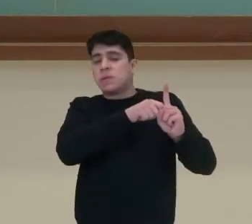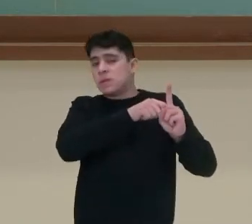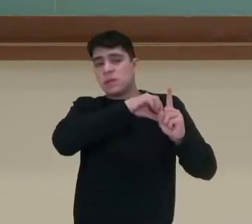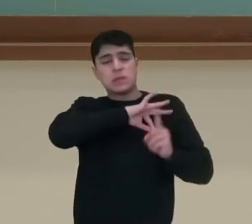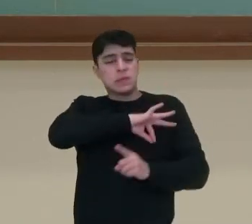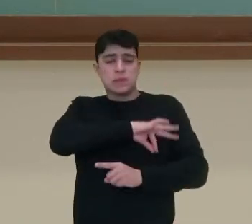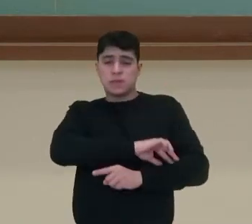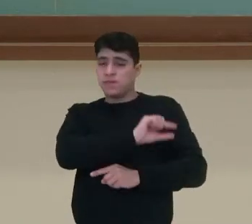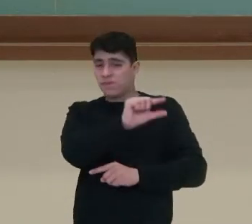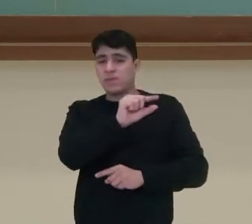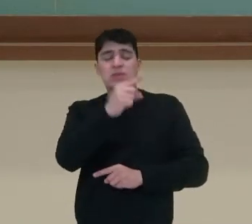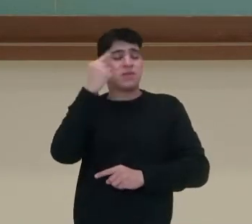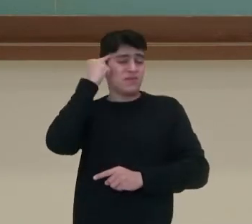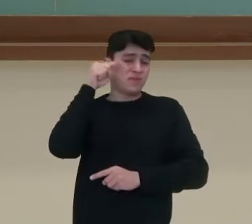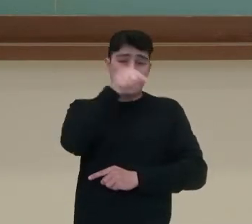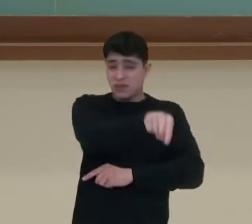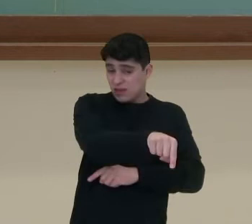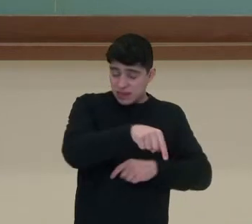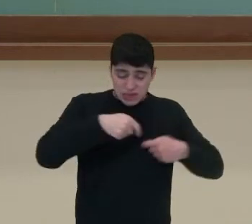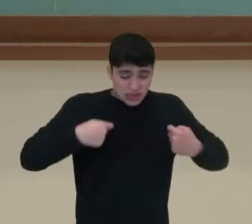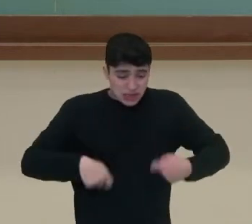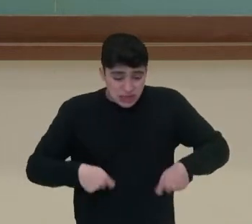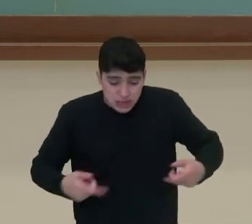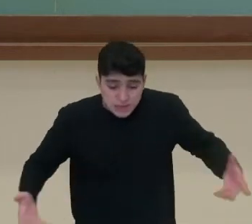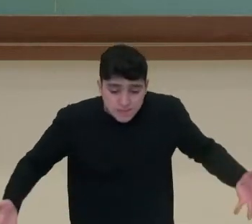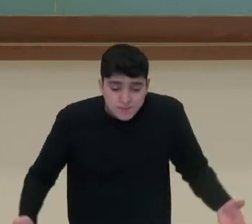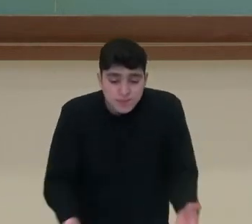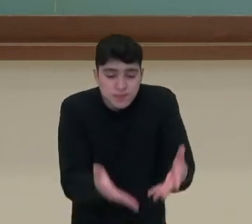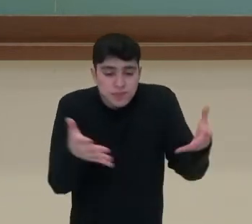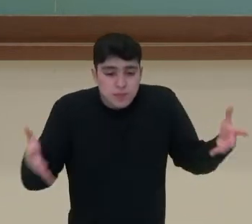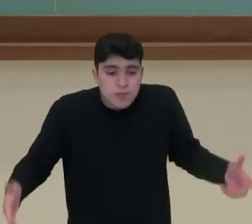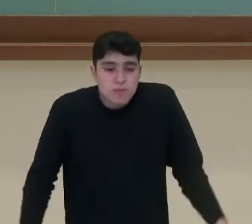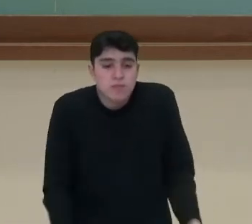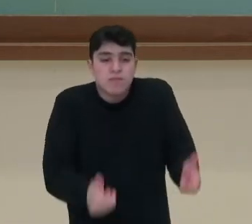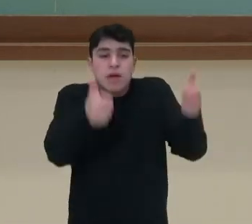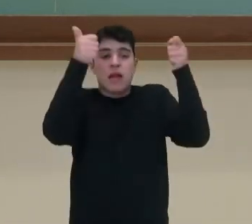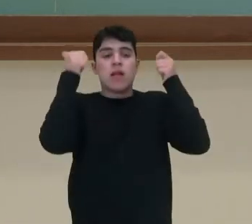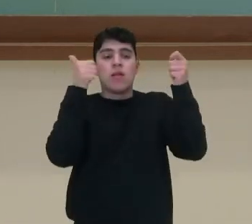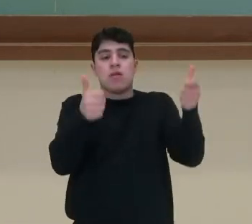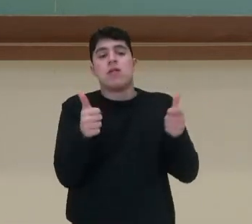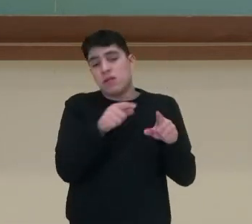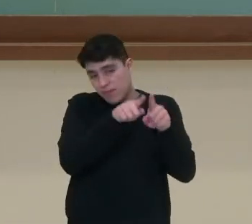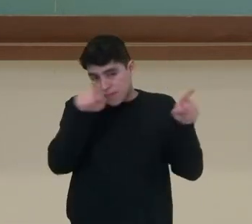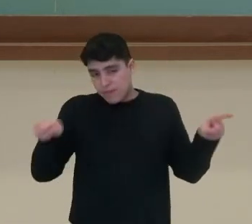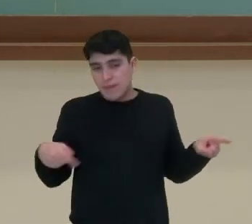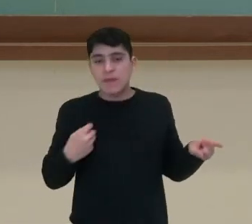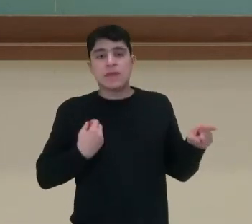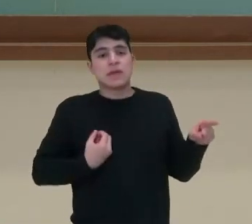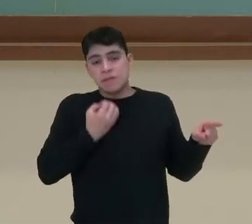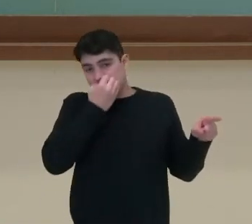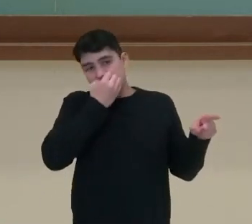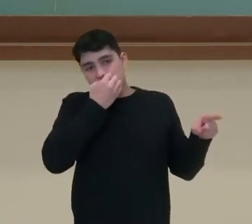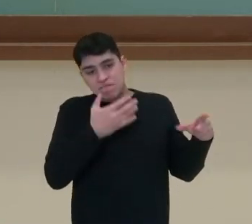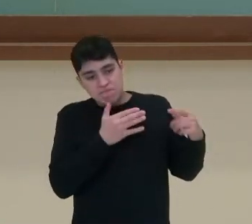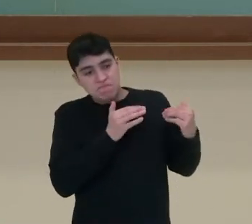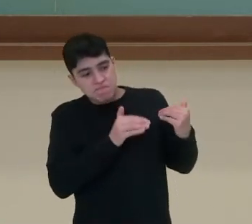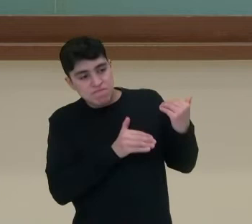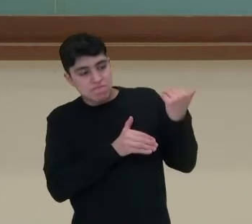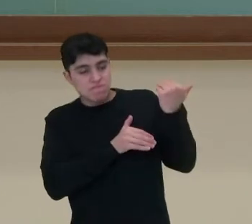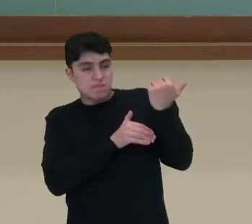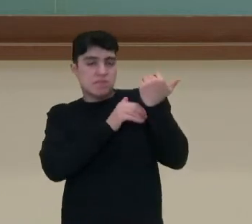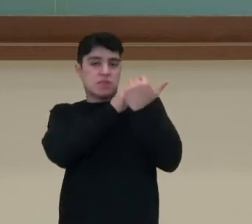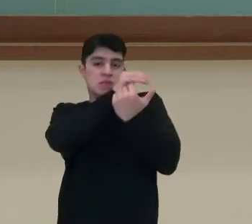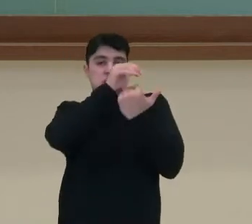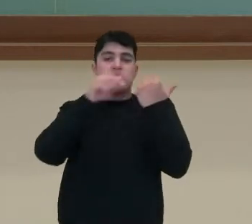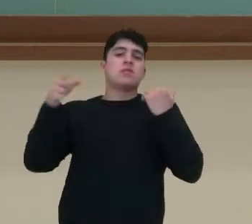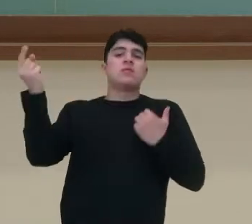que precisa melhorar muito, né, nesses países para chegar a um nível considerado aí médio, depois saltar para um índice alto e, por último, chegar